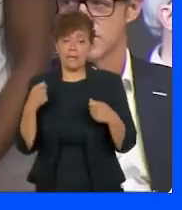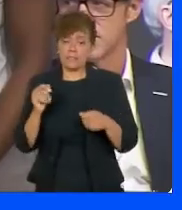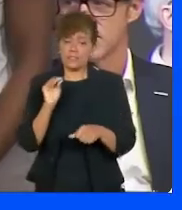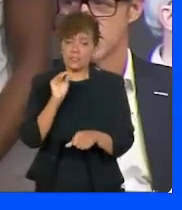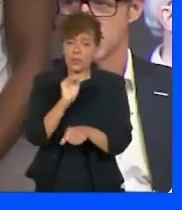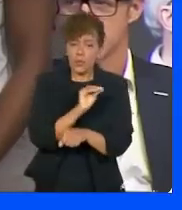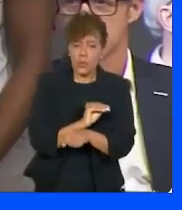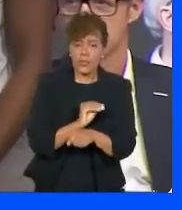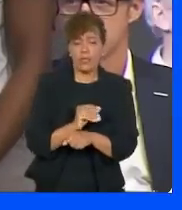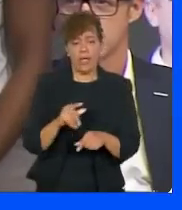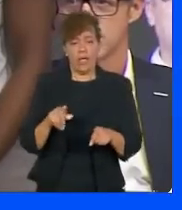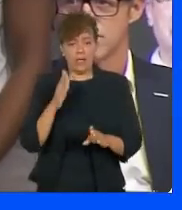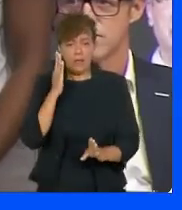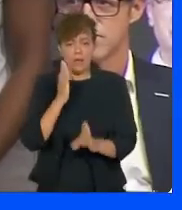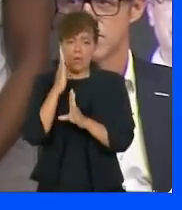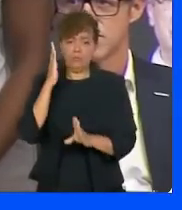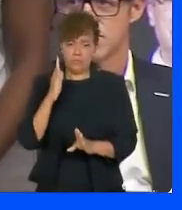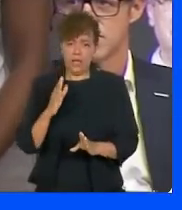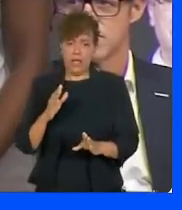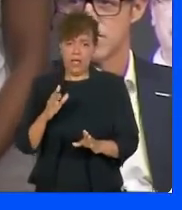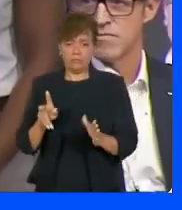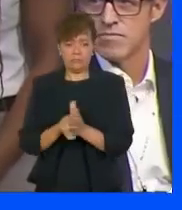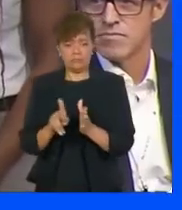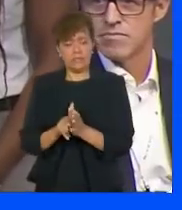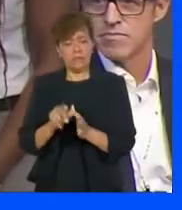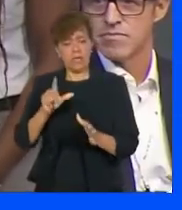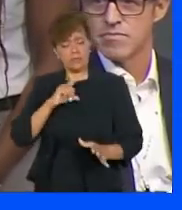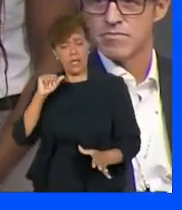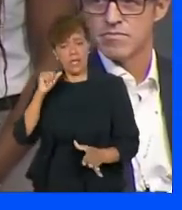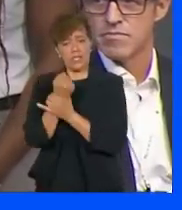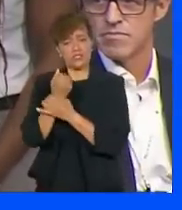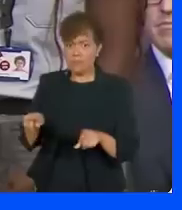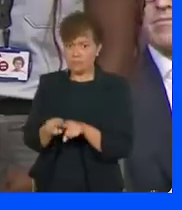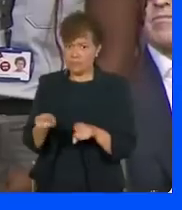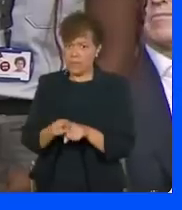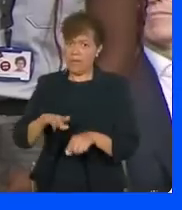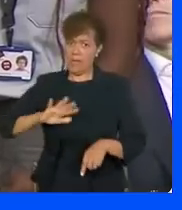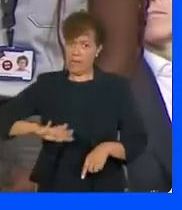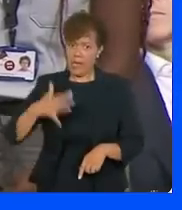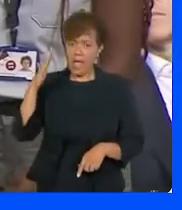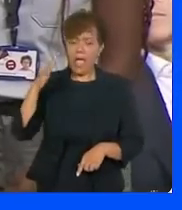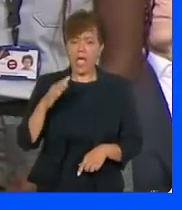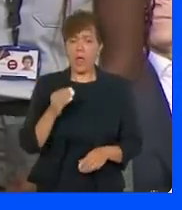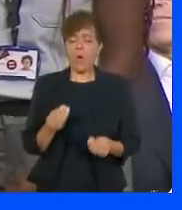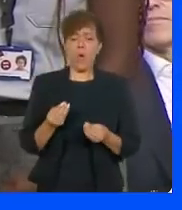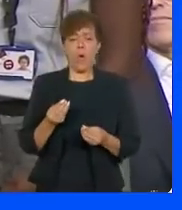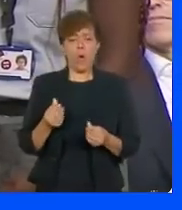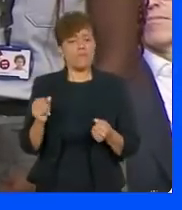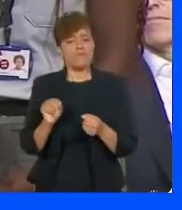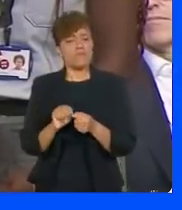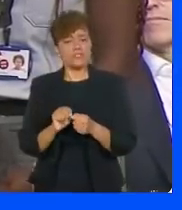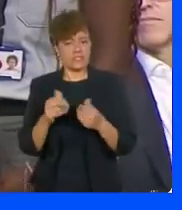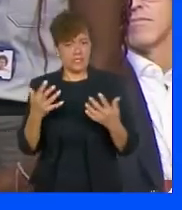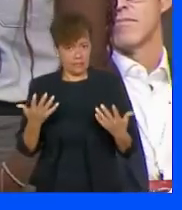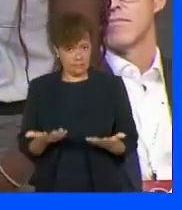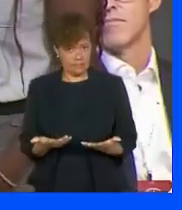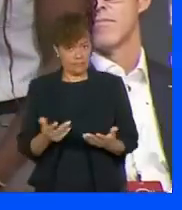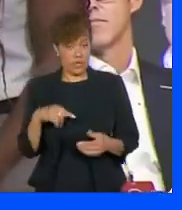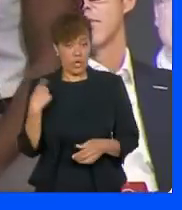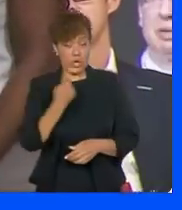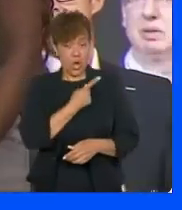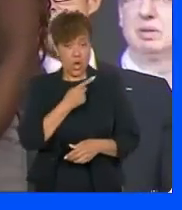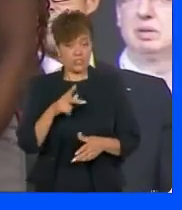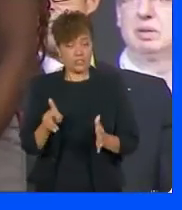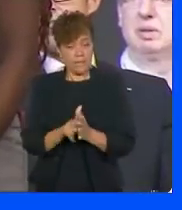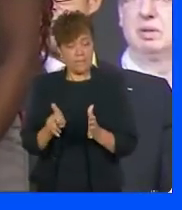cuidar, sabe, encontrar uma forma de garantir essas crianças na escola. E o que nós resolvemos fazer, Thaís? Nós criamos uma coisa